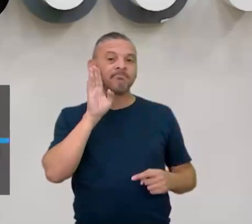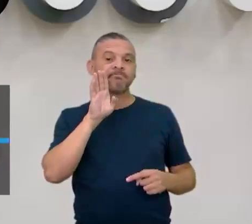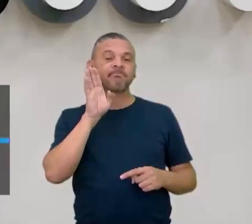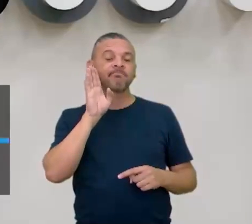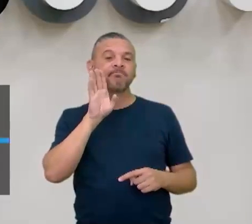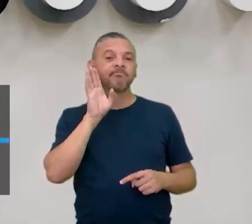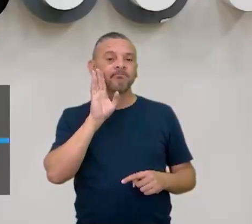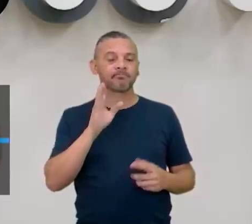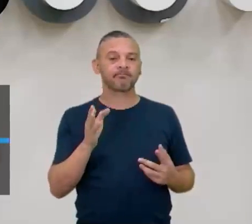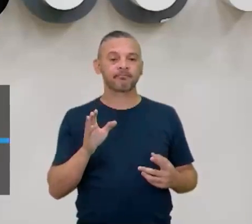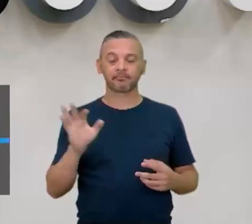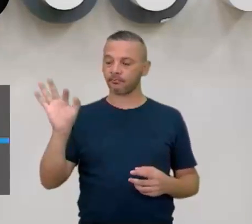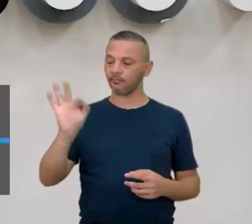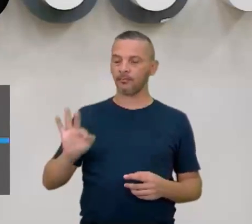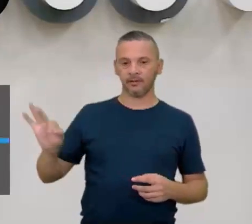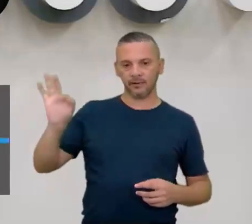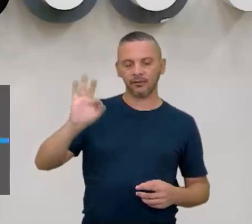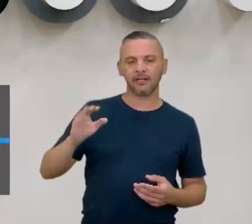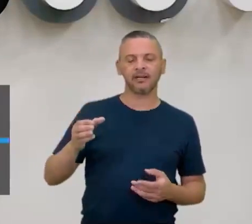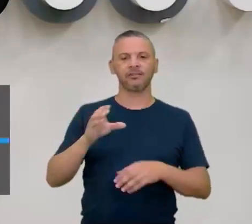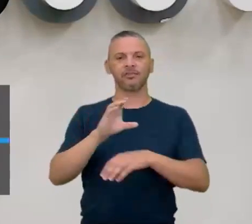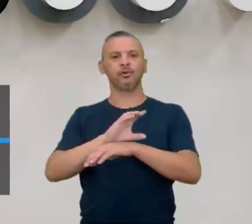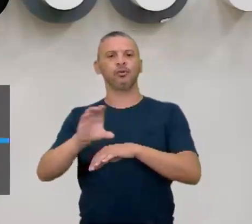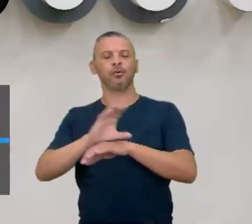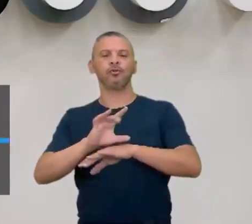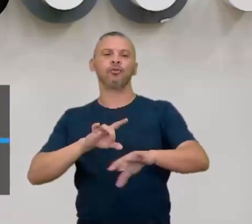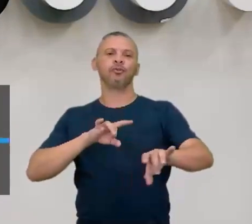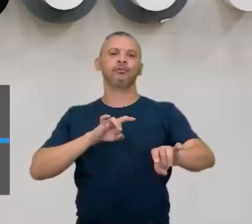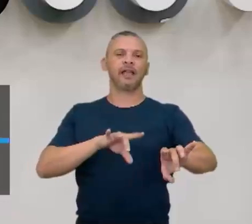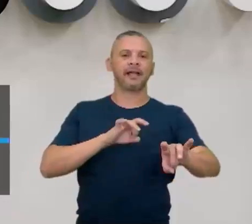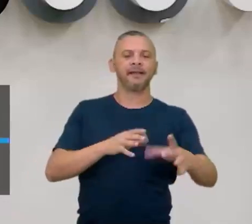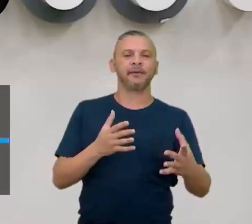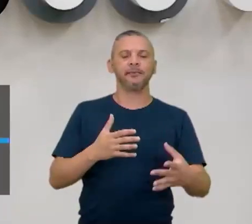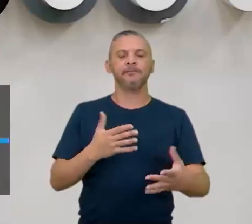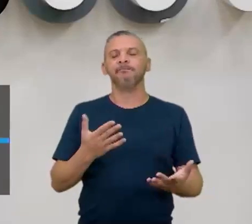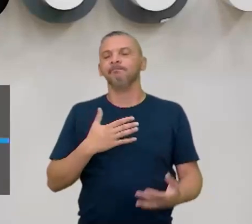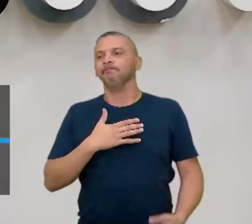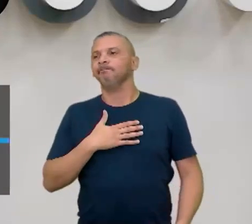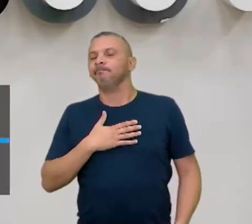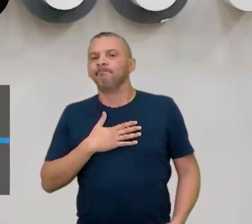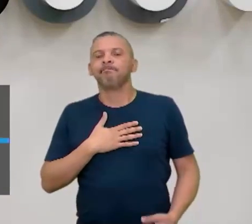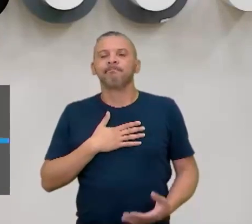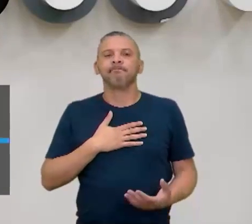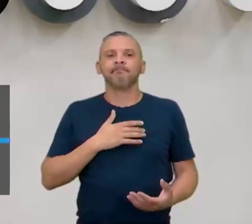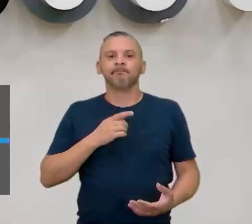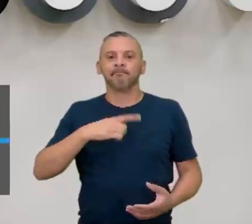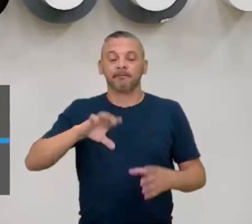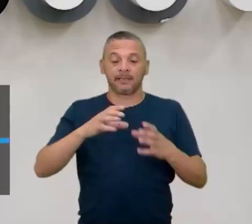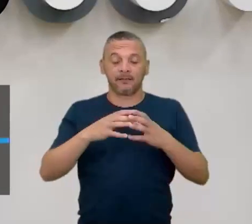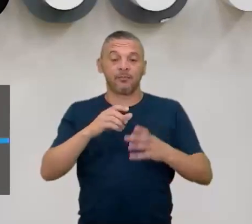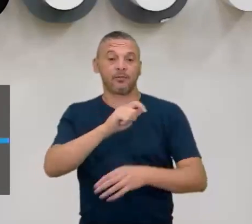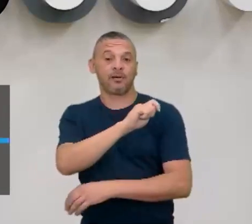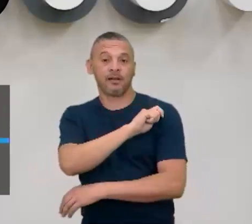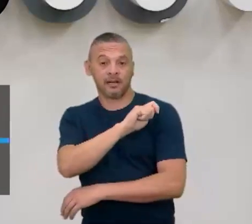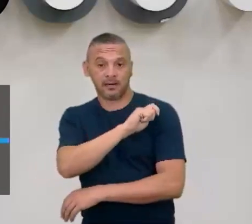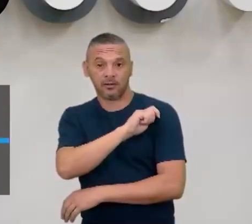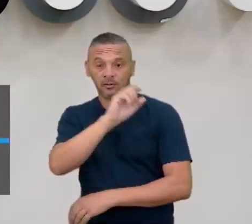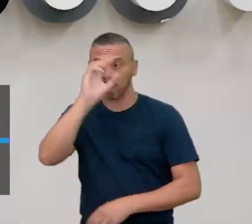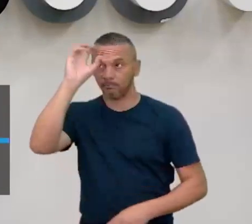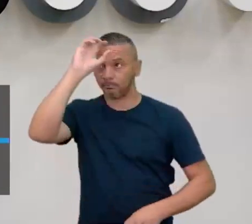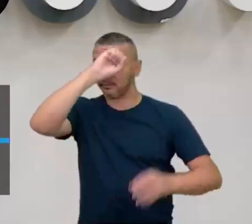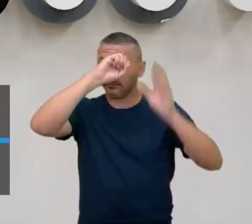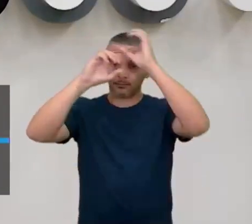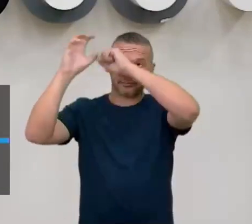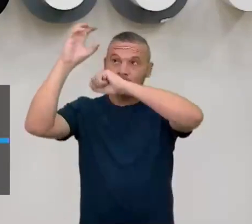as faculdades, os cursos técnicos, na maioria das vezes, fazem com que o aluno que está aprendendo aí essa